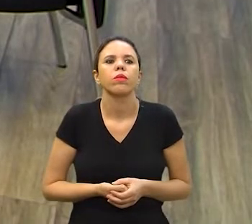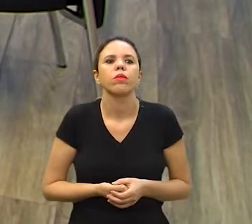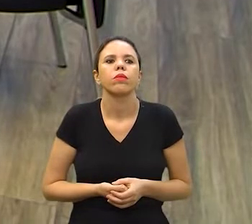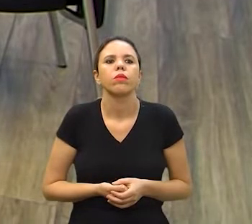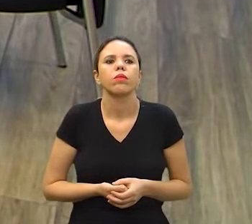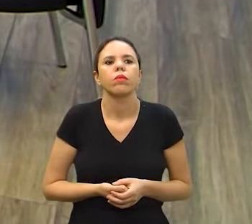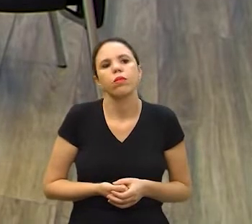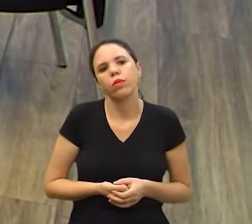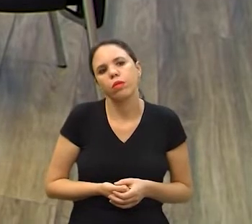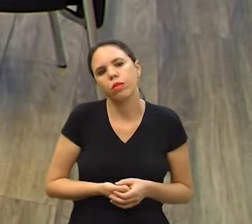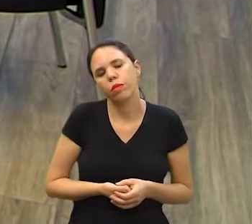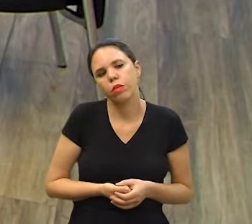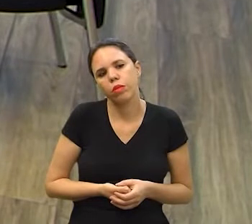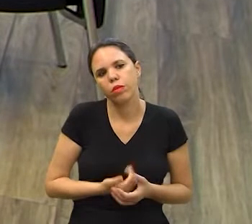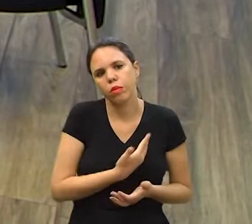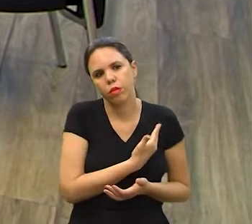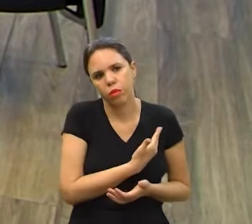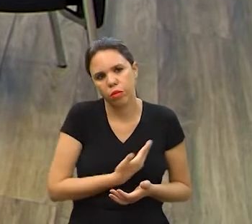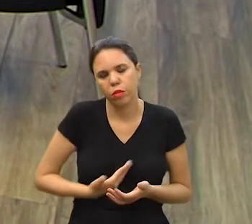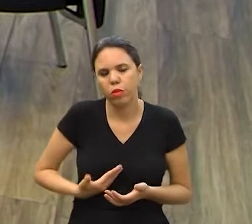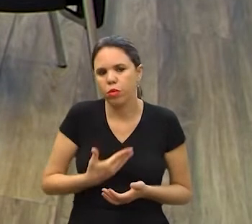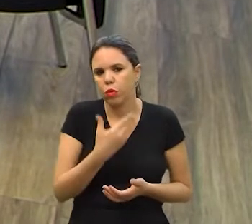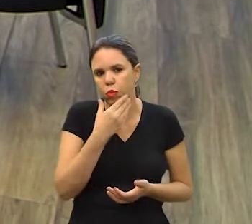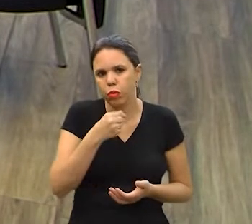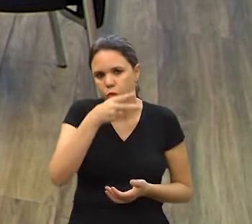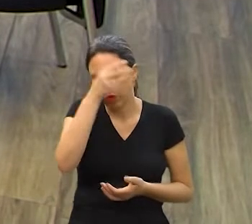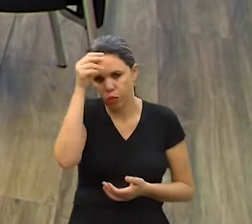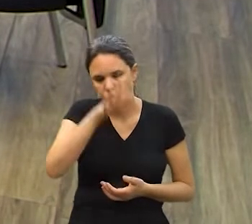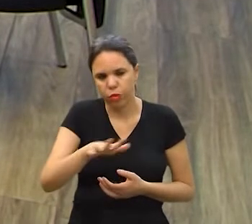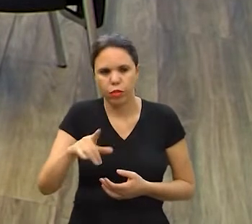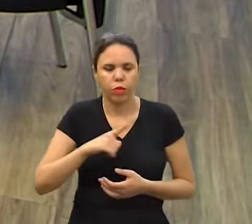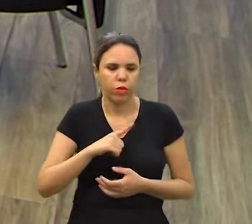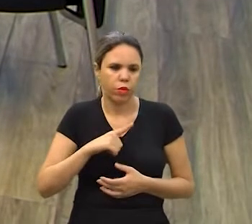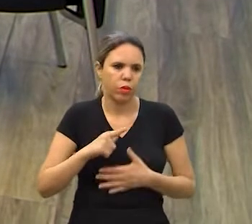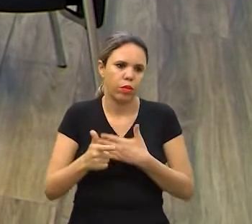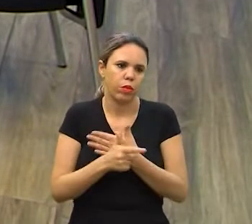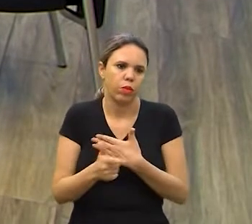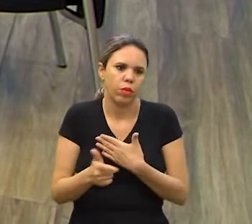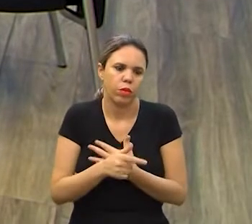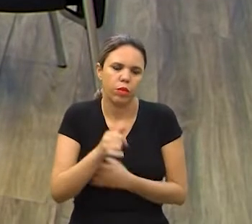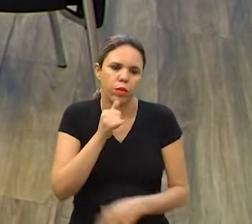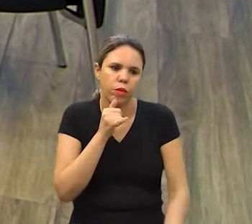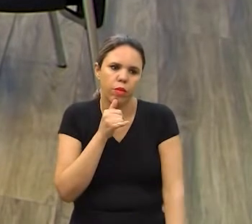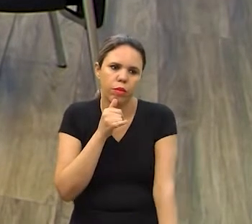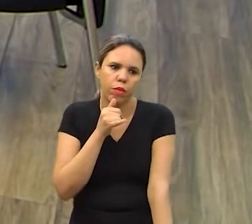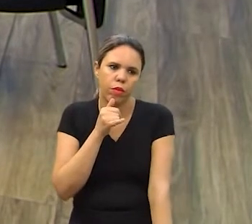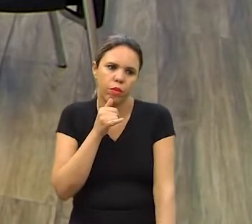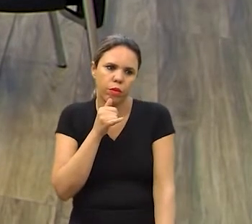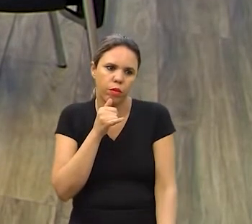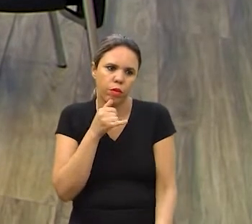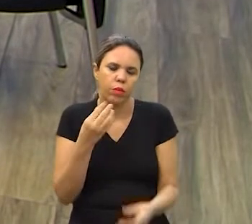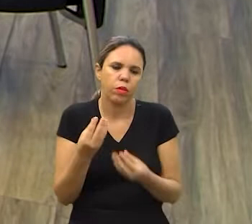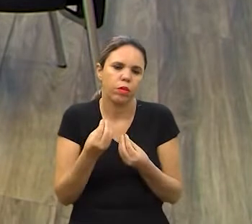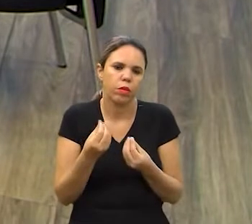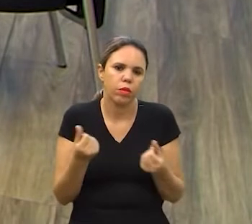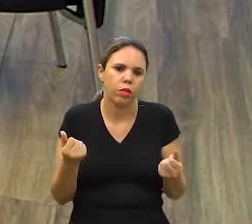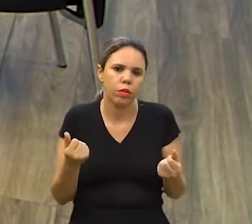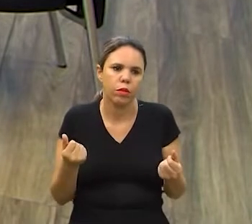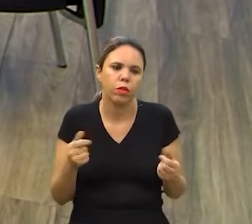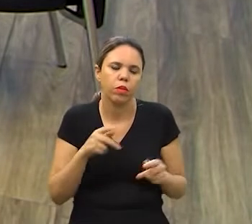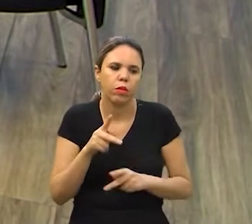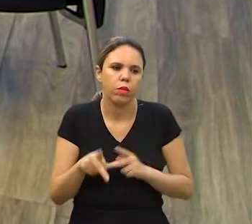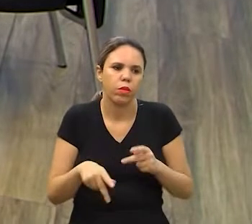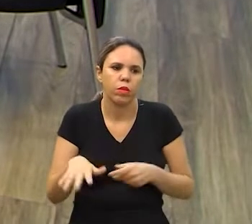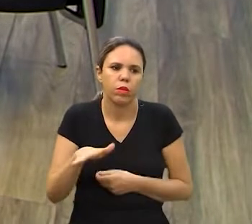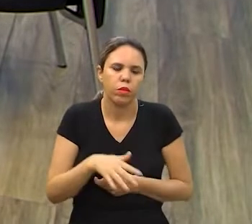falou, né, Major Jaime? O poder público, o homem público, tendo esse papel como exemplo e também até de sensibilizar